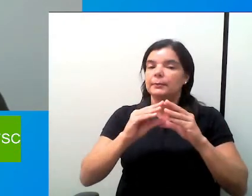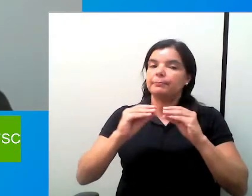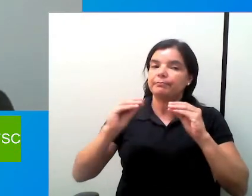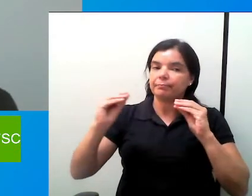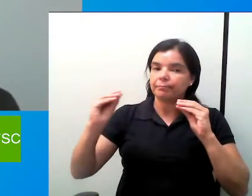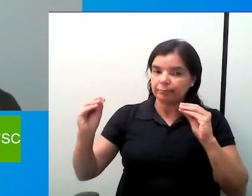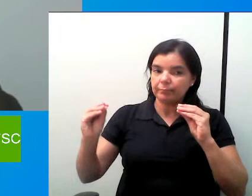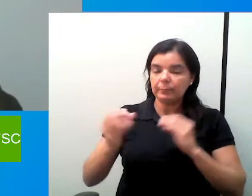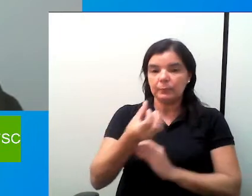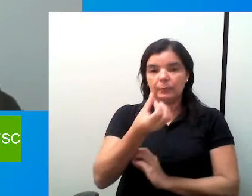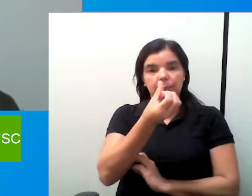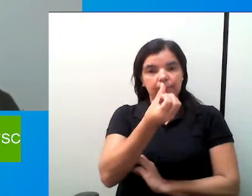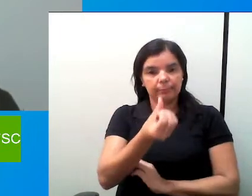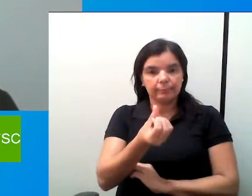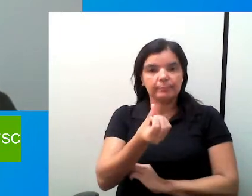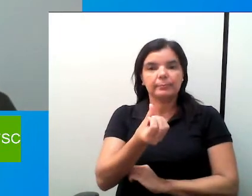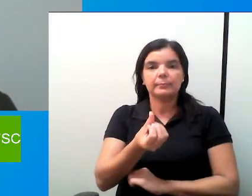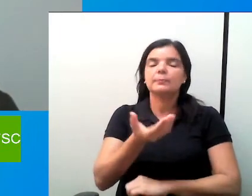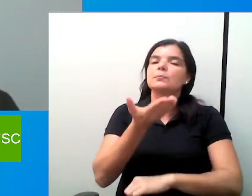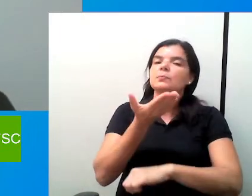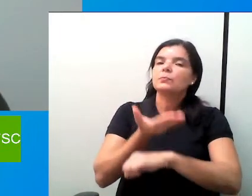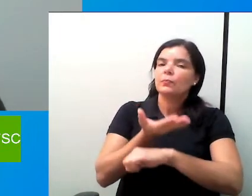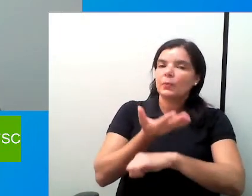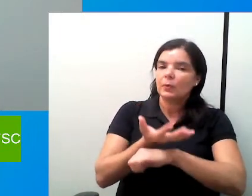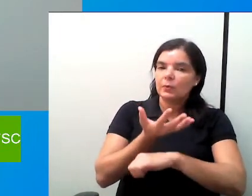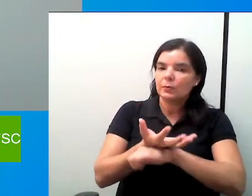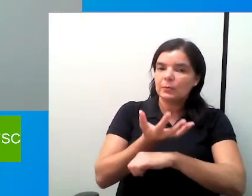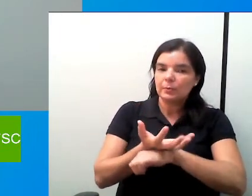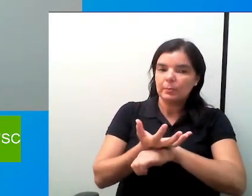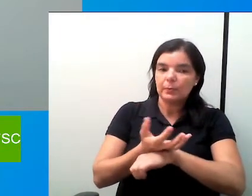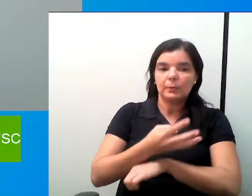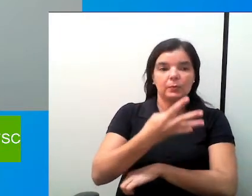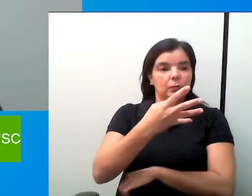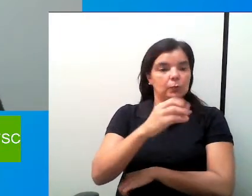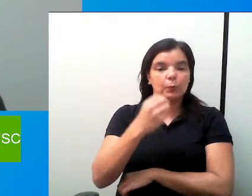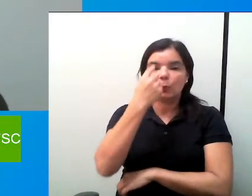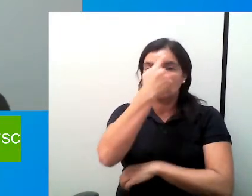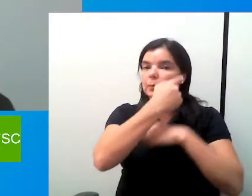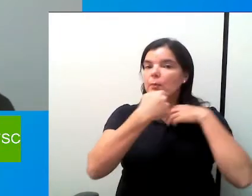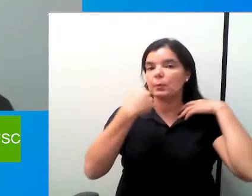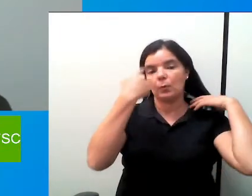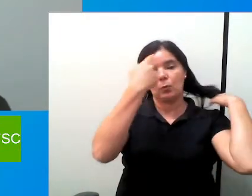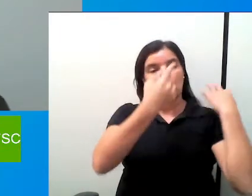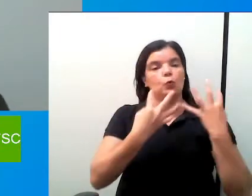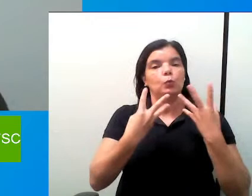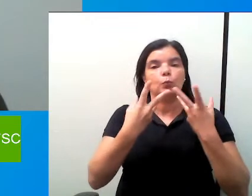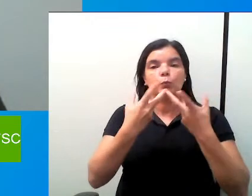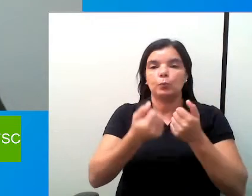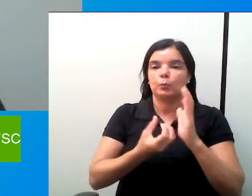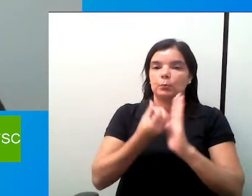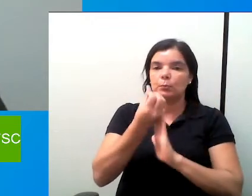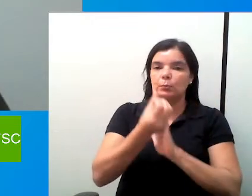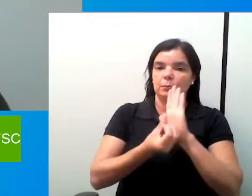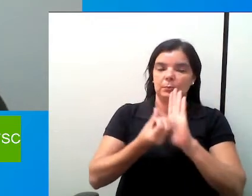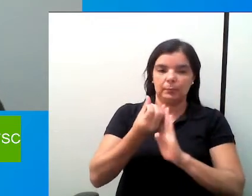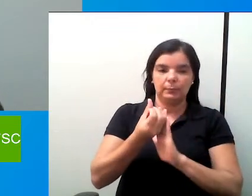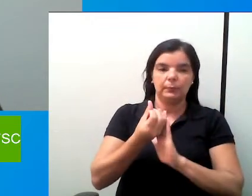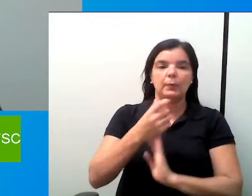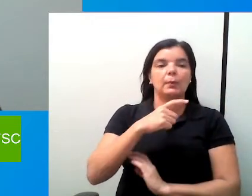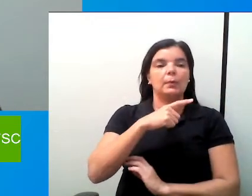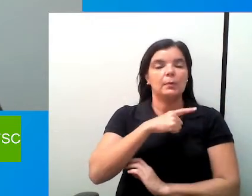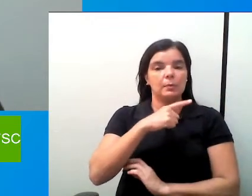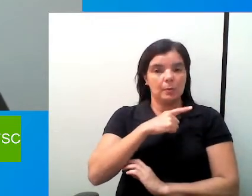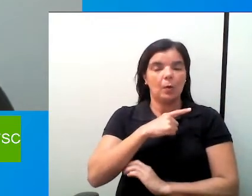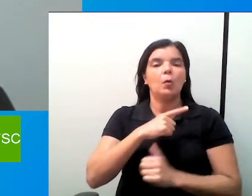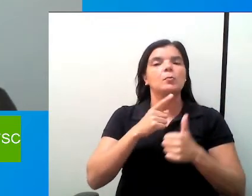são 6 disciplinas de 40 horas durante todos os semestres. Tem pontos